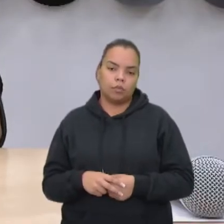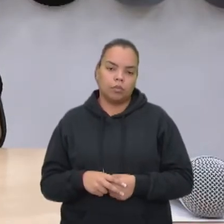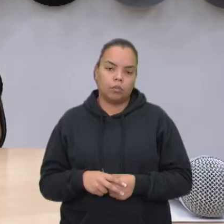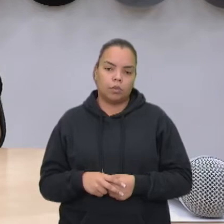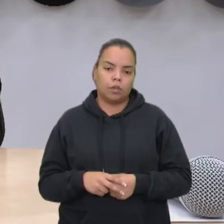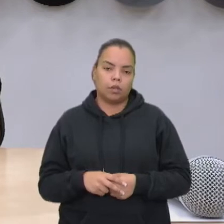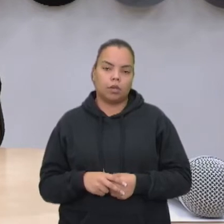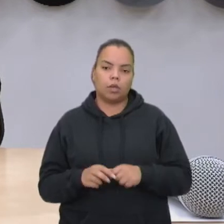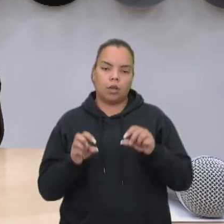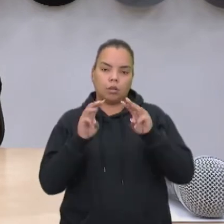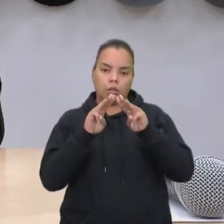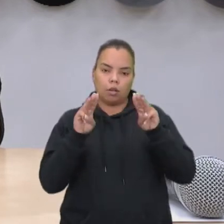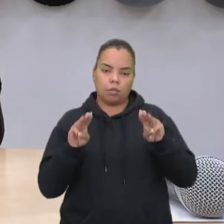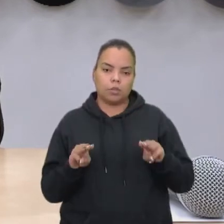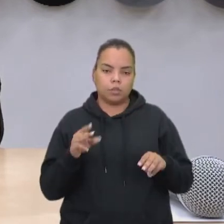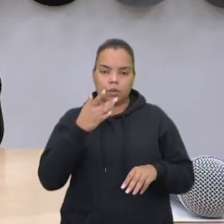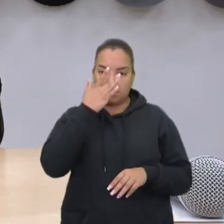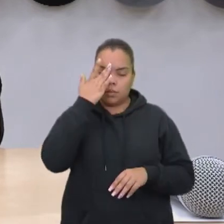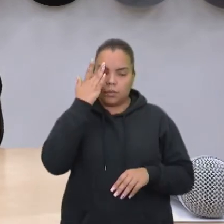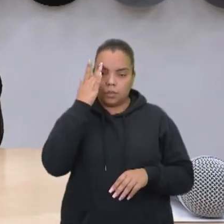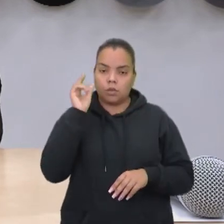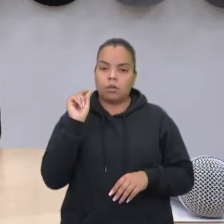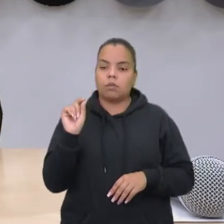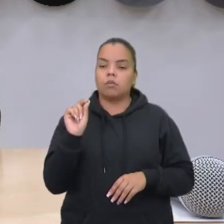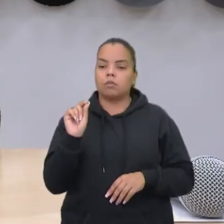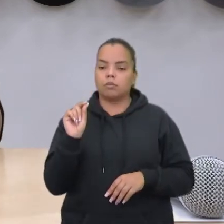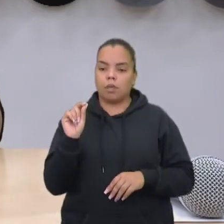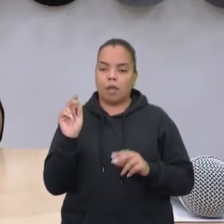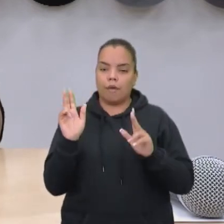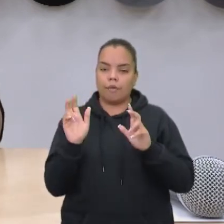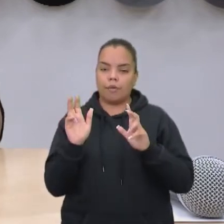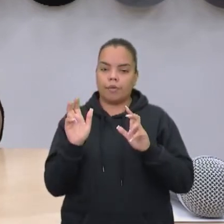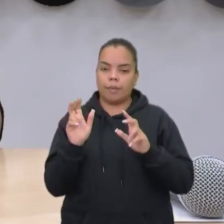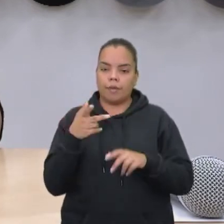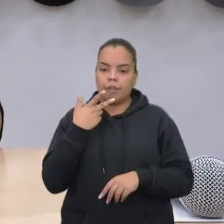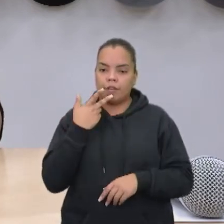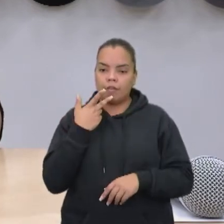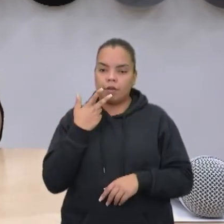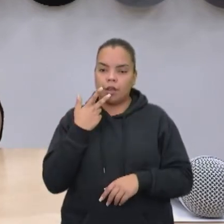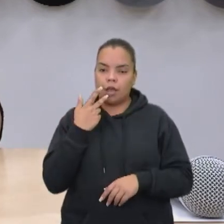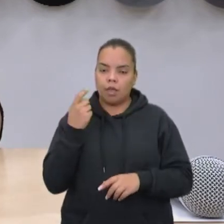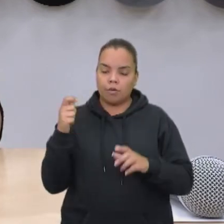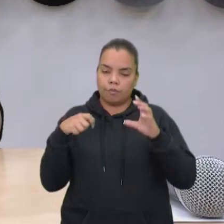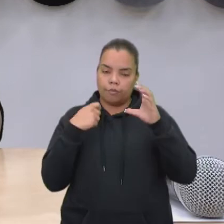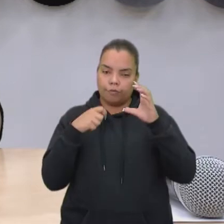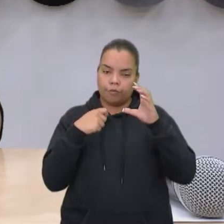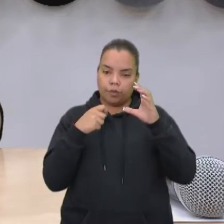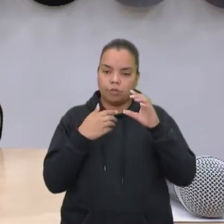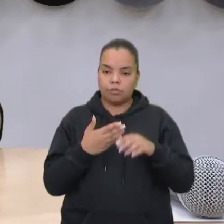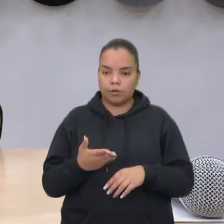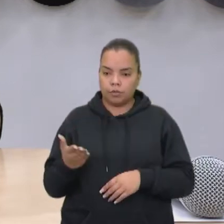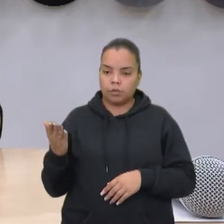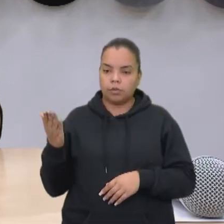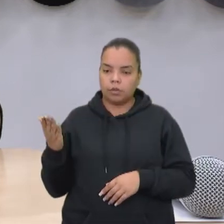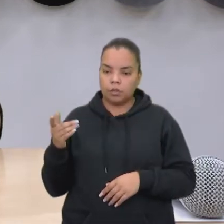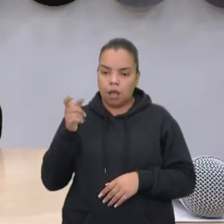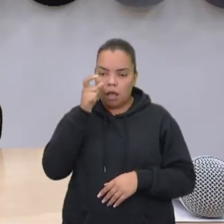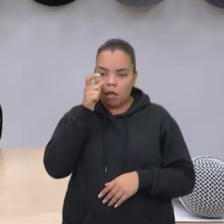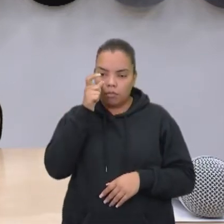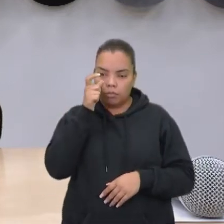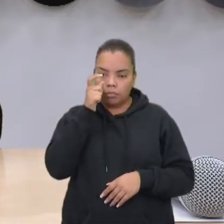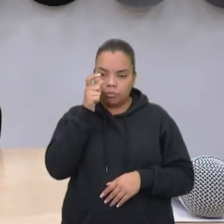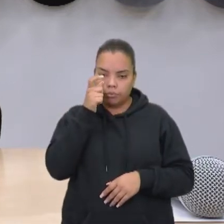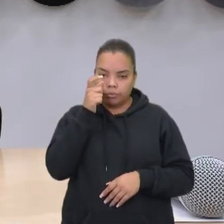que aí vocês viram aí, ele vai falar sobre o que ele vai falar. Eu trouxe um vídeo, então, para vocês poderem assistir